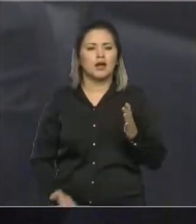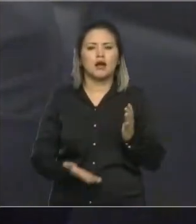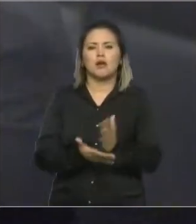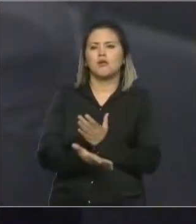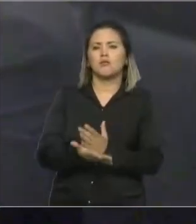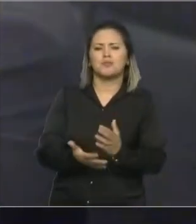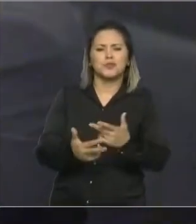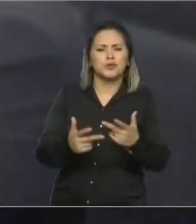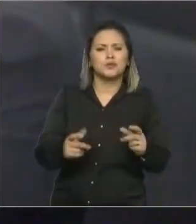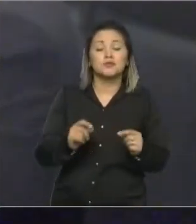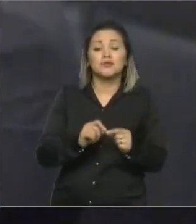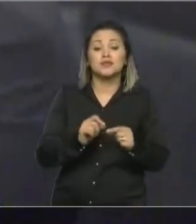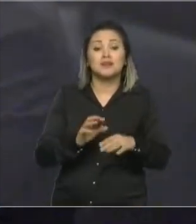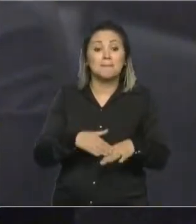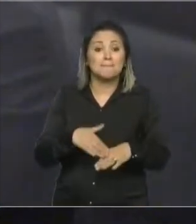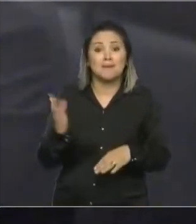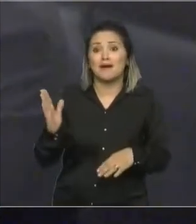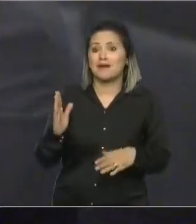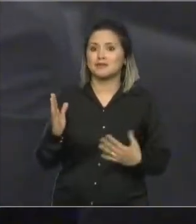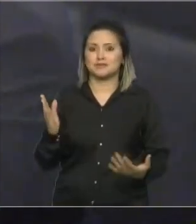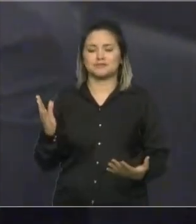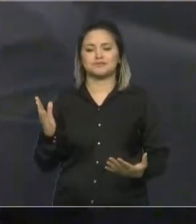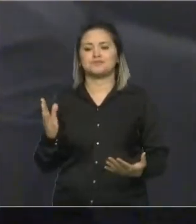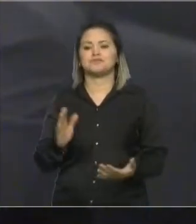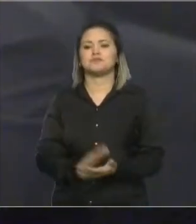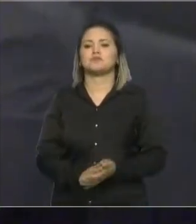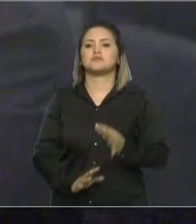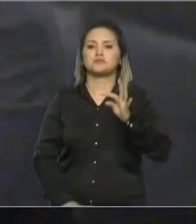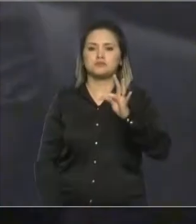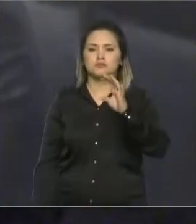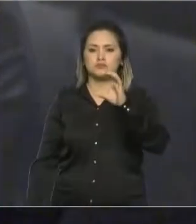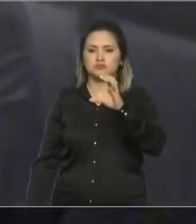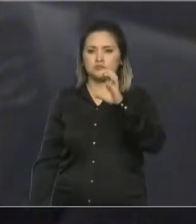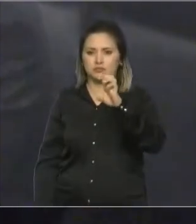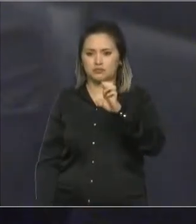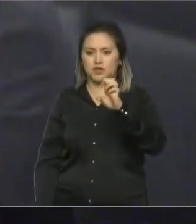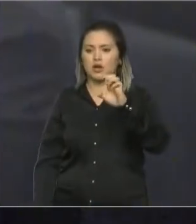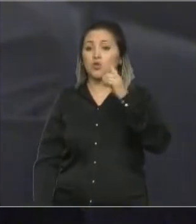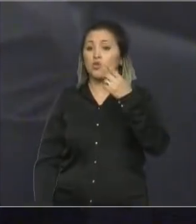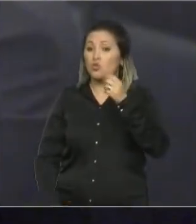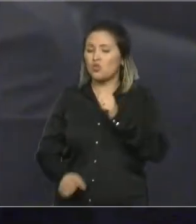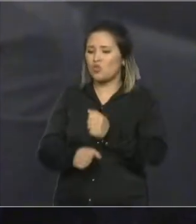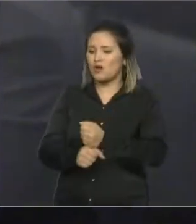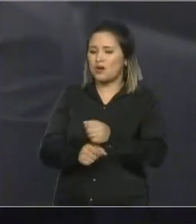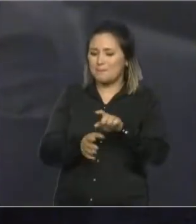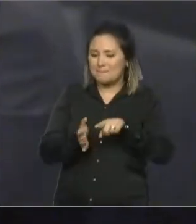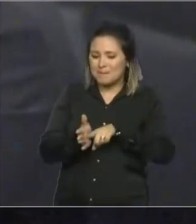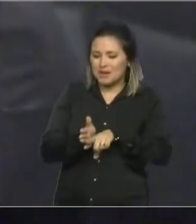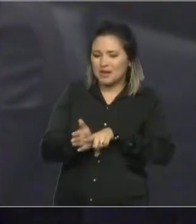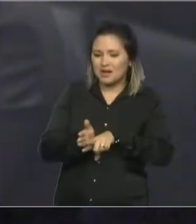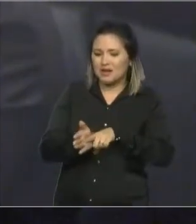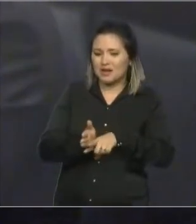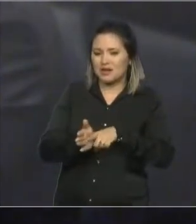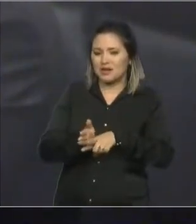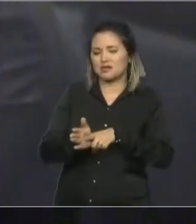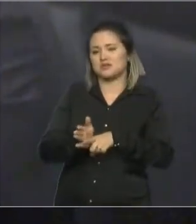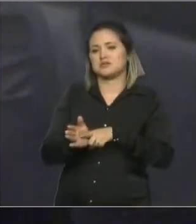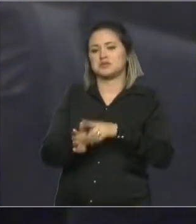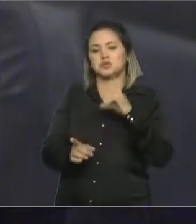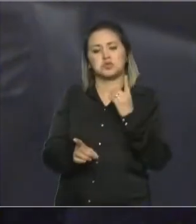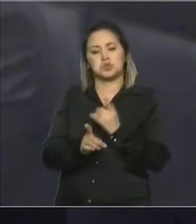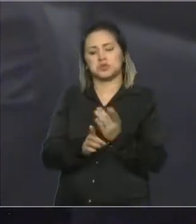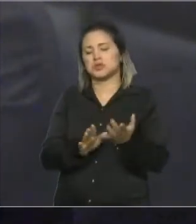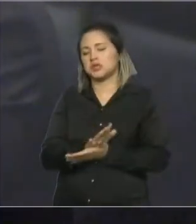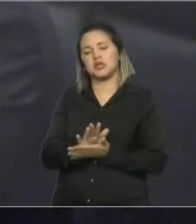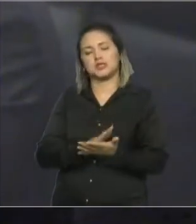população. Isso tem que ser dito. O Tribunal de Contas está há mais de um ano dentro do hospital, doutor Iglesias, sem achar um indício de